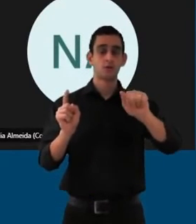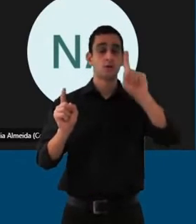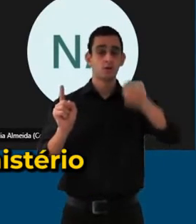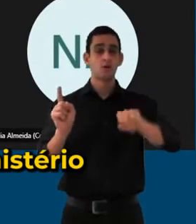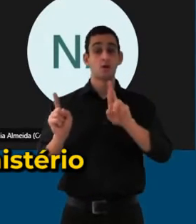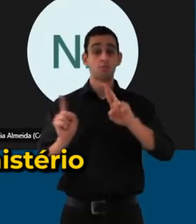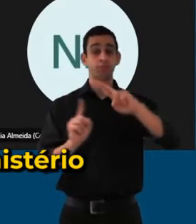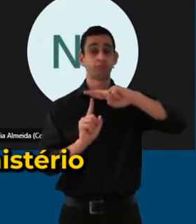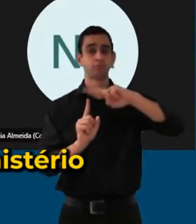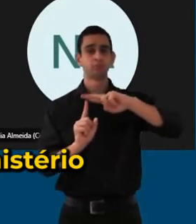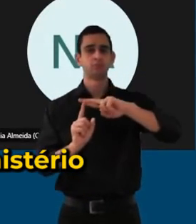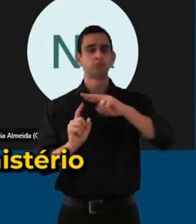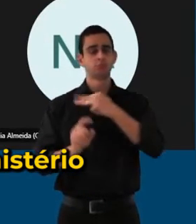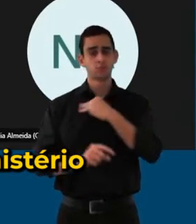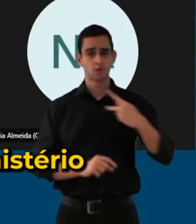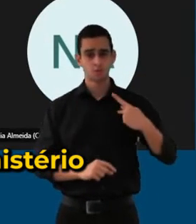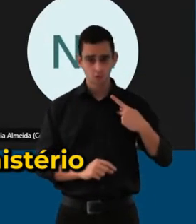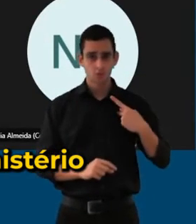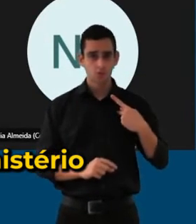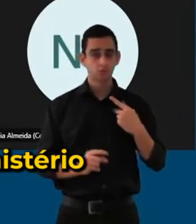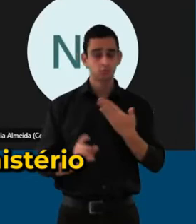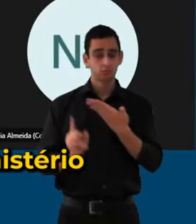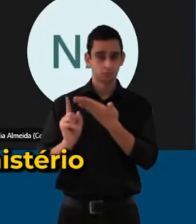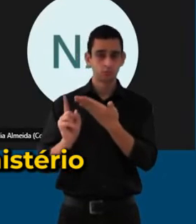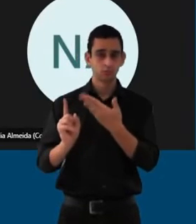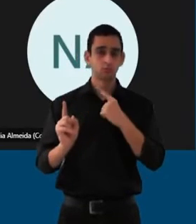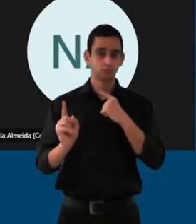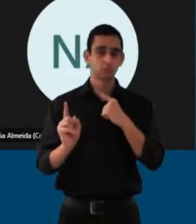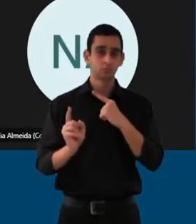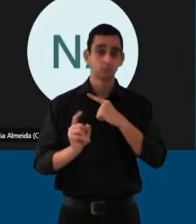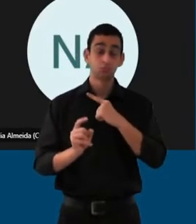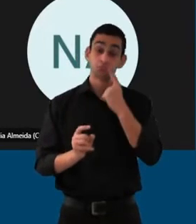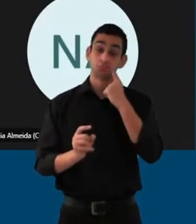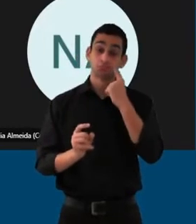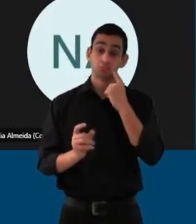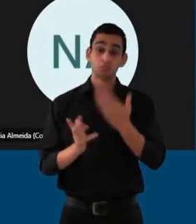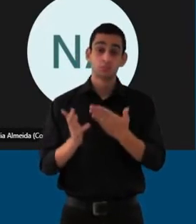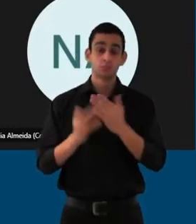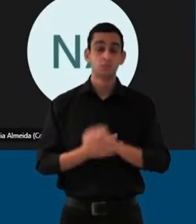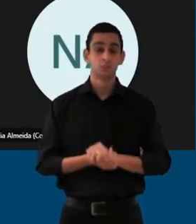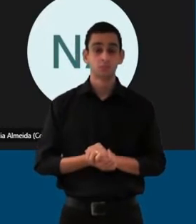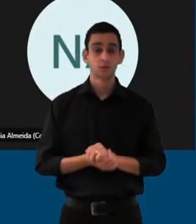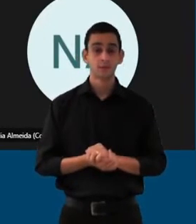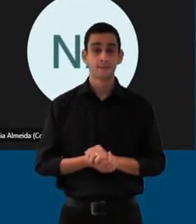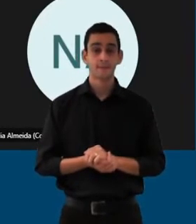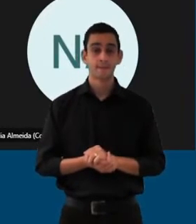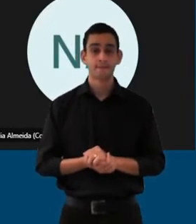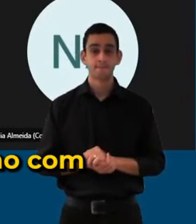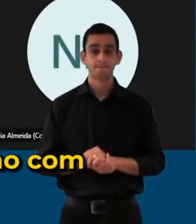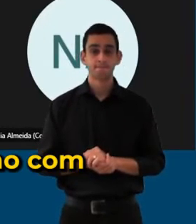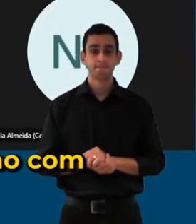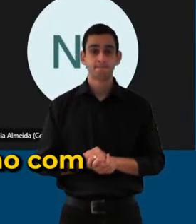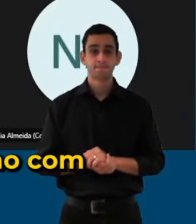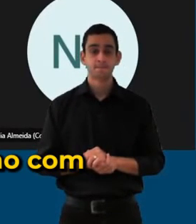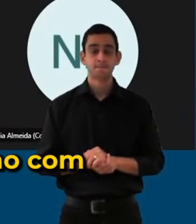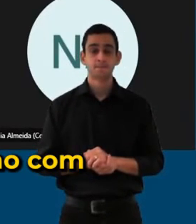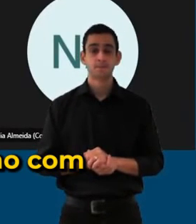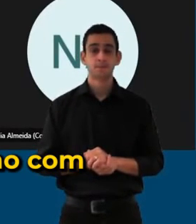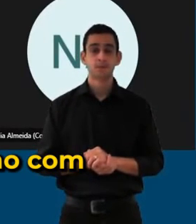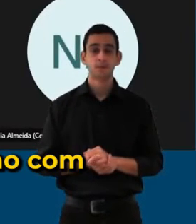Público, valorosa, combatente, representando o Ministério Público, e eu já vou veicular,